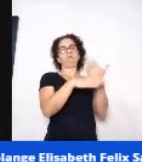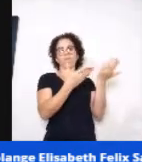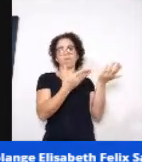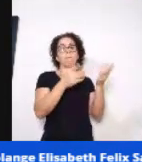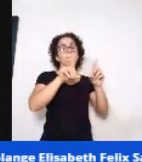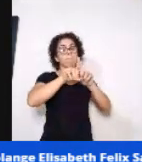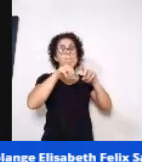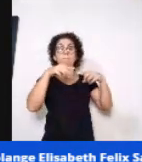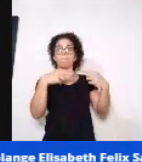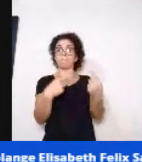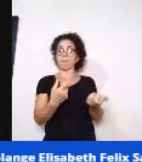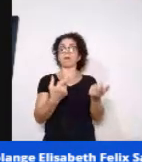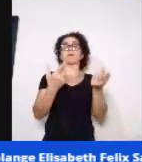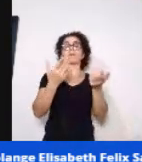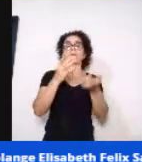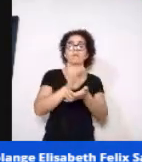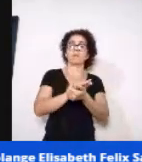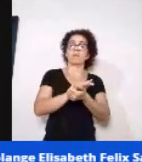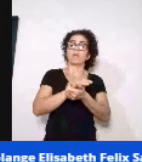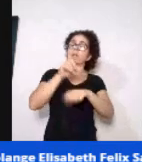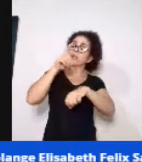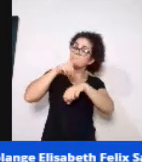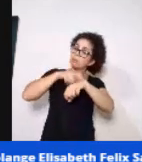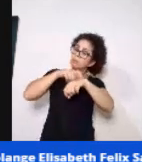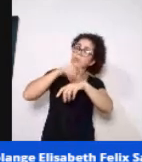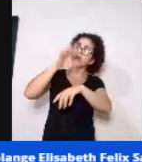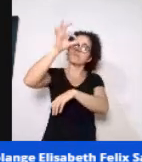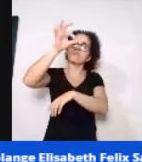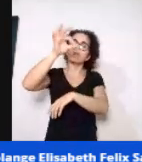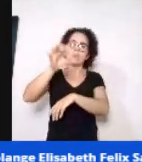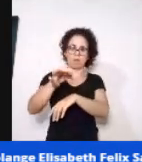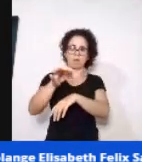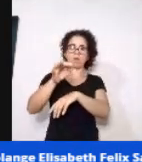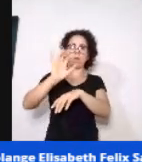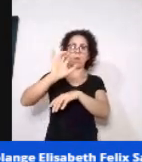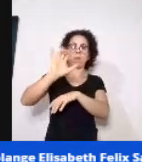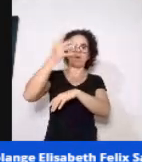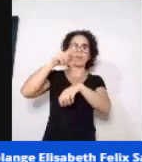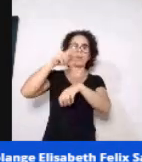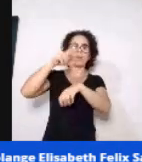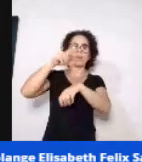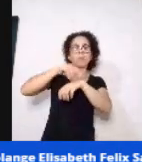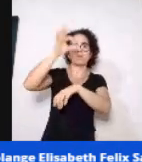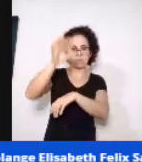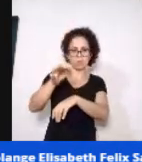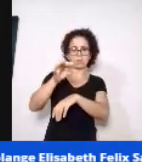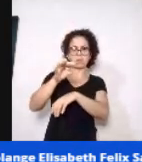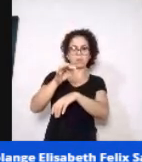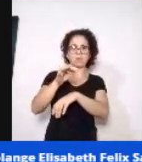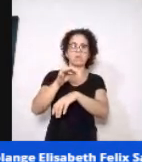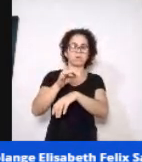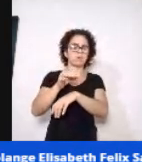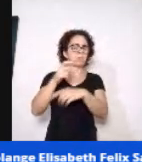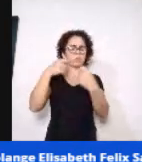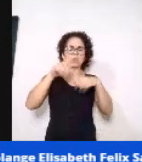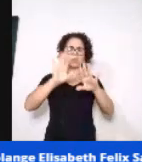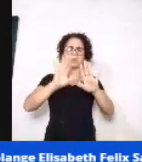coisas acontecem em um determinado tempo. As pessoas têm o tempo delas para dar uma resposta. Ou não, não